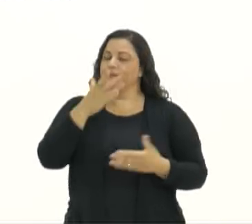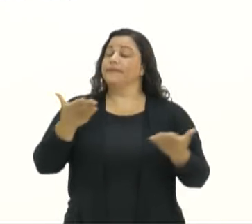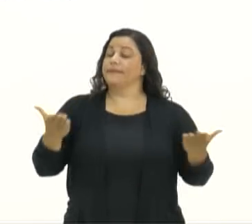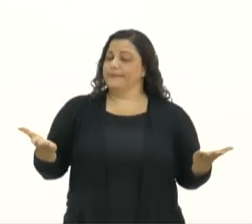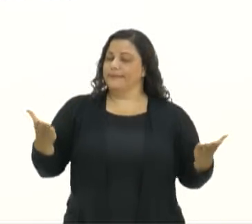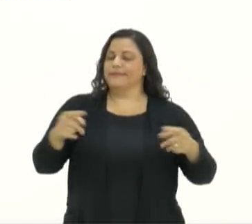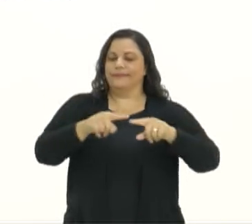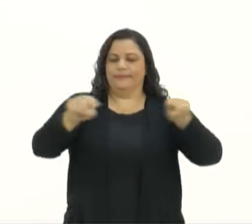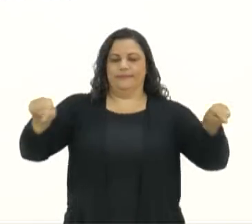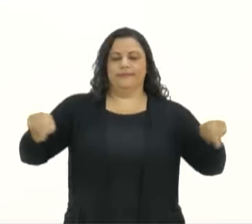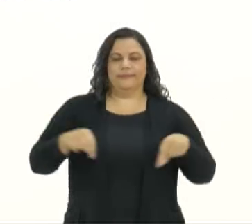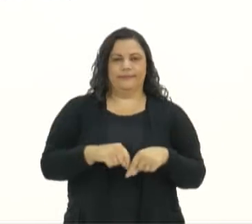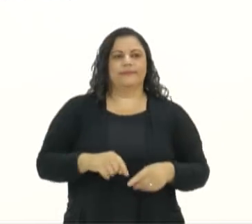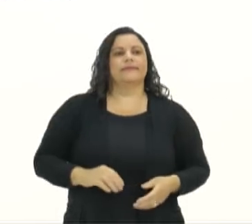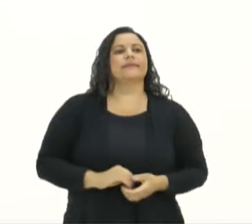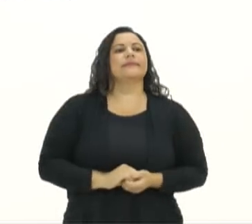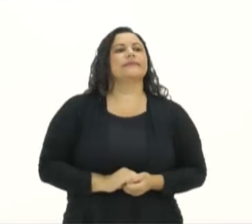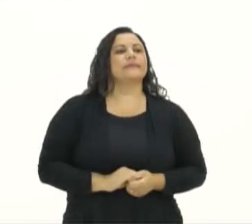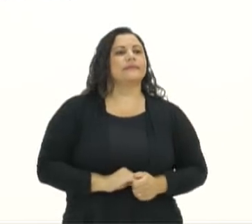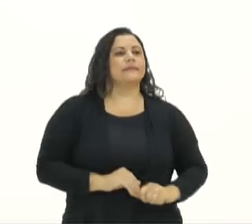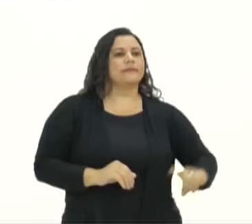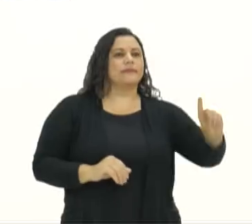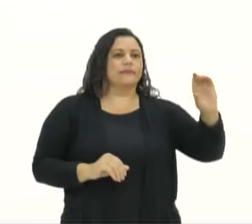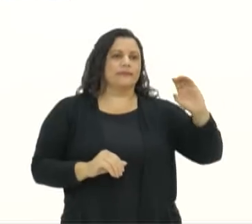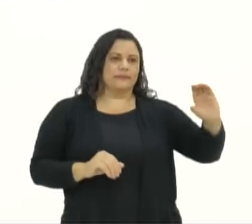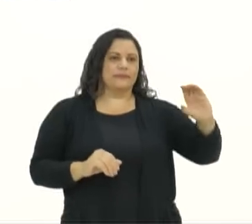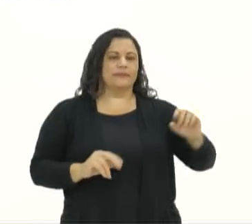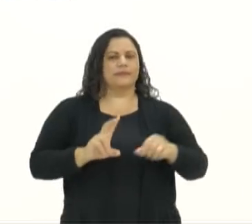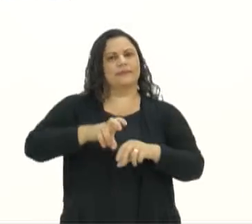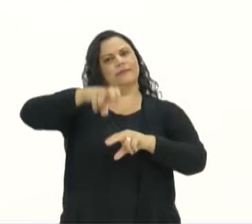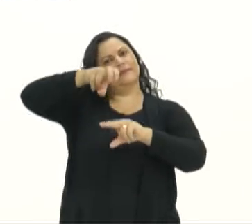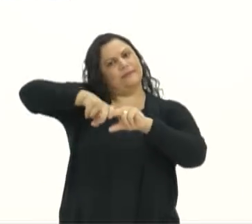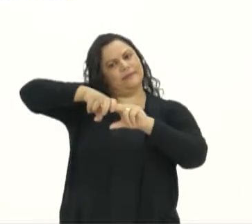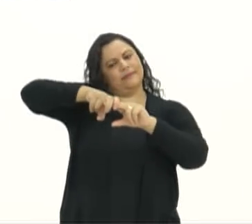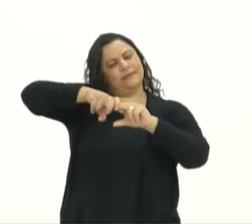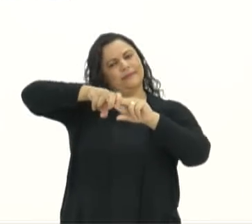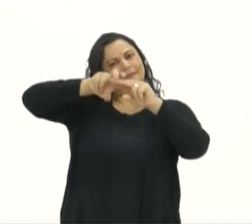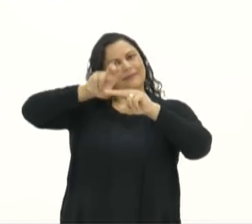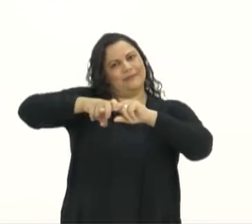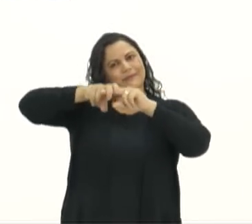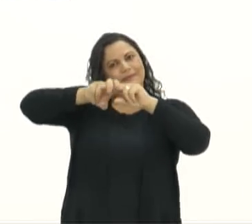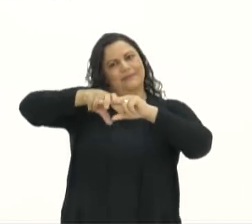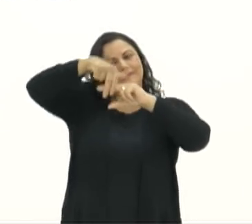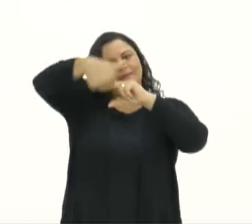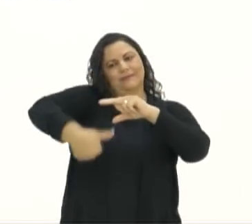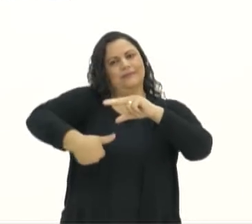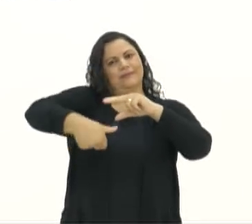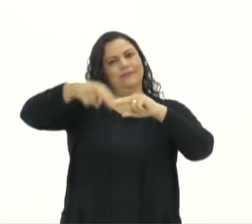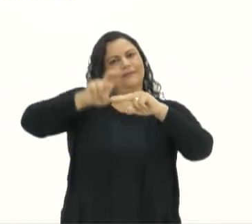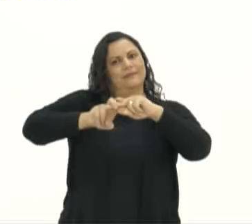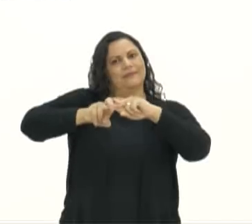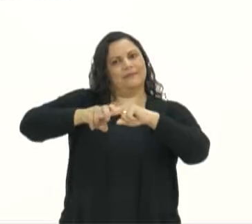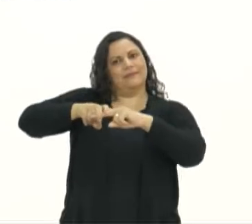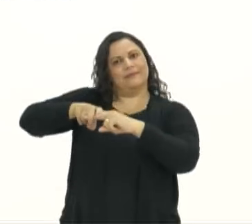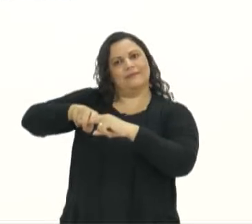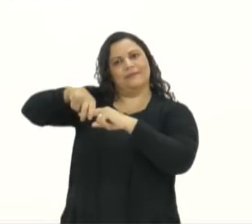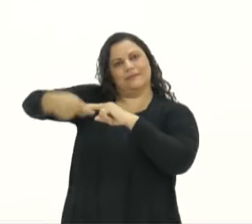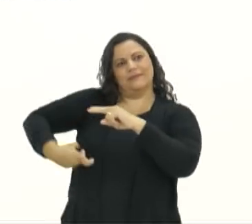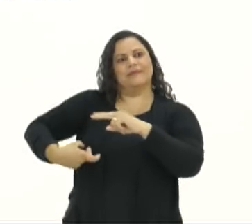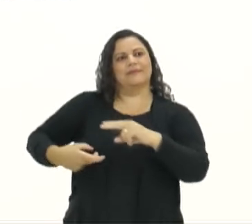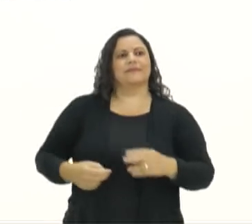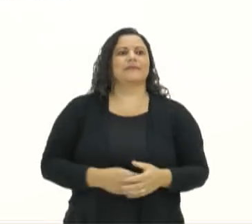Já lá posicionado. Sentado na borda da piscina, senta na borda, daí cai na água e depois sai